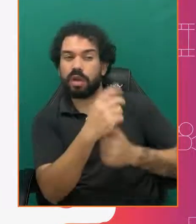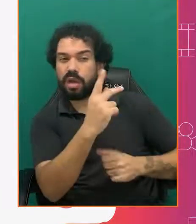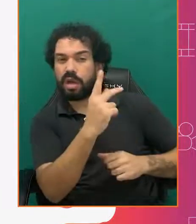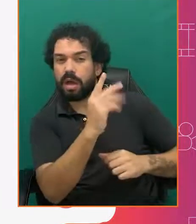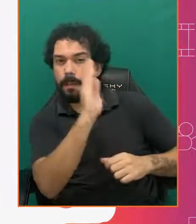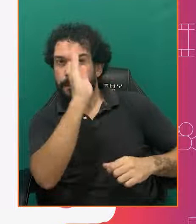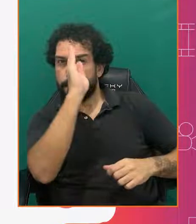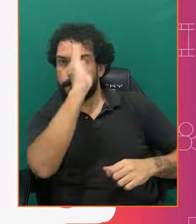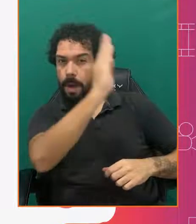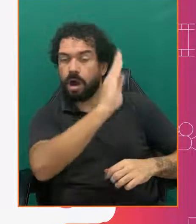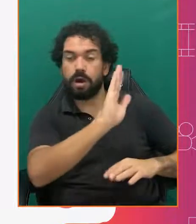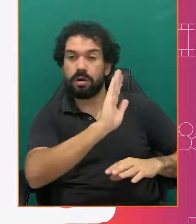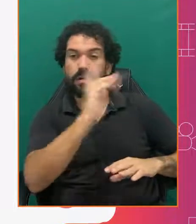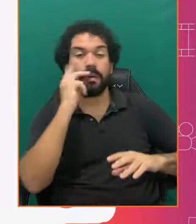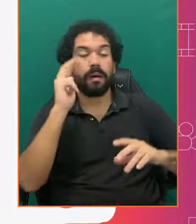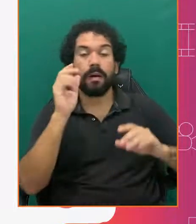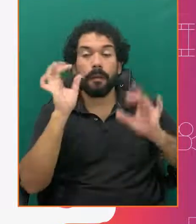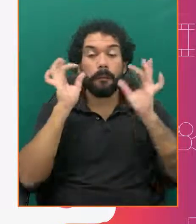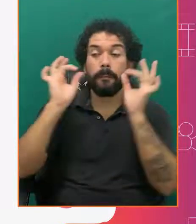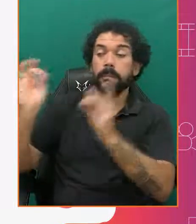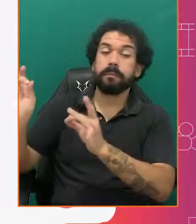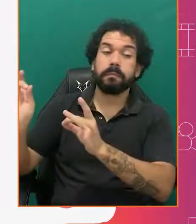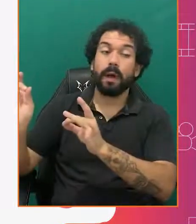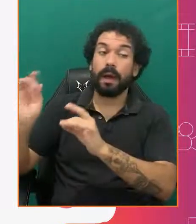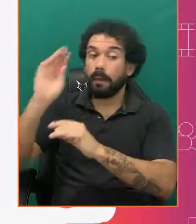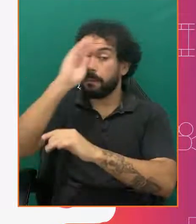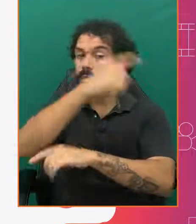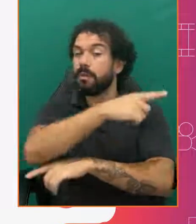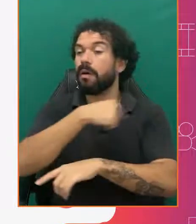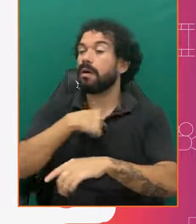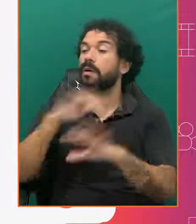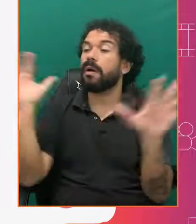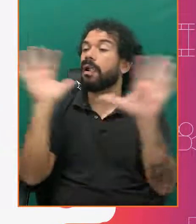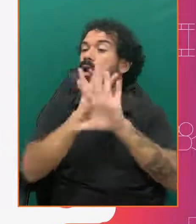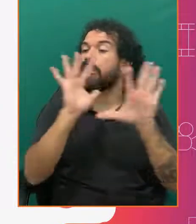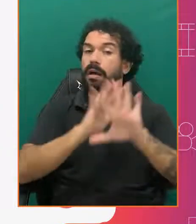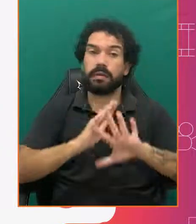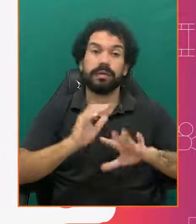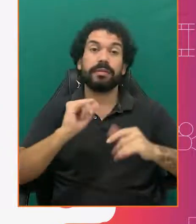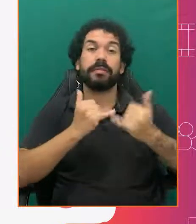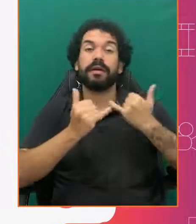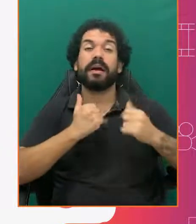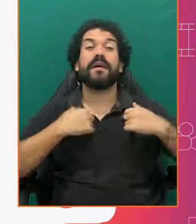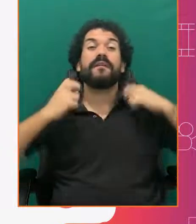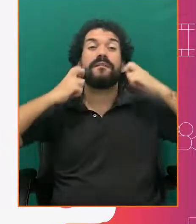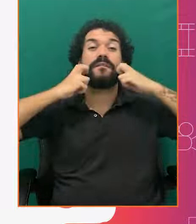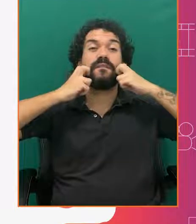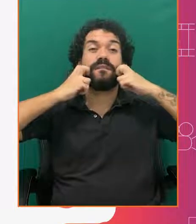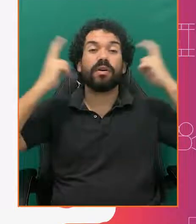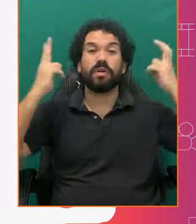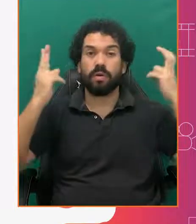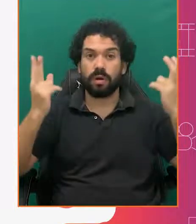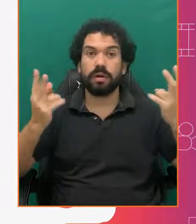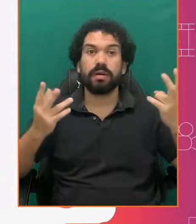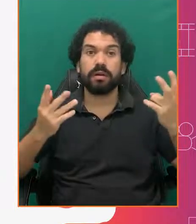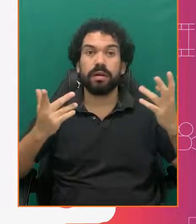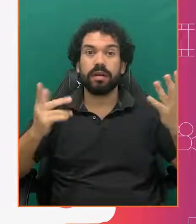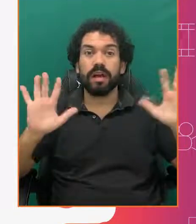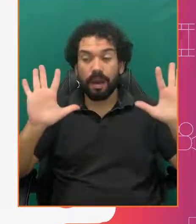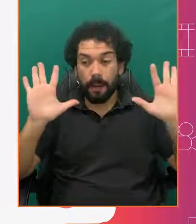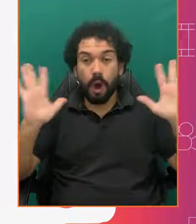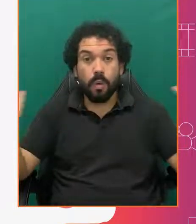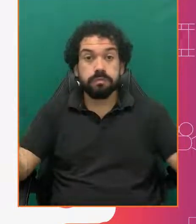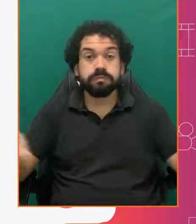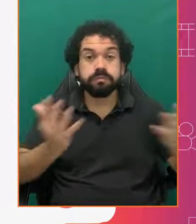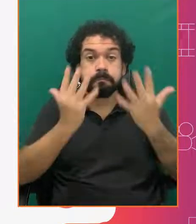a ação principal. Então, por exemplo, se um personagem está envergonhado e ele vai colocar as mãos